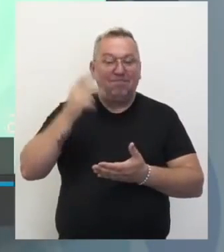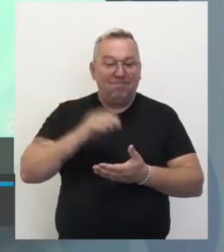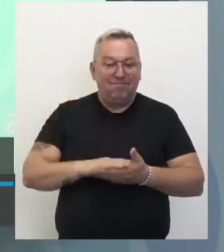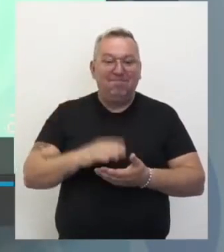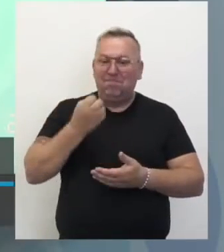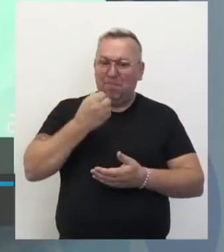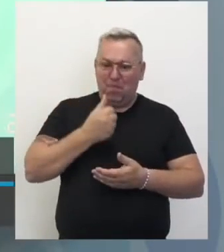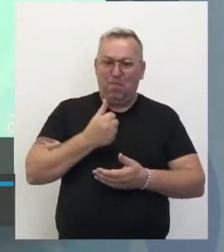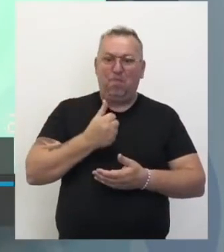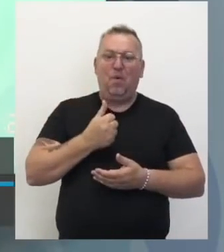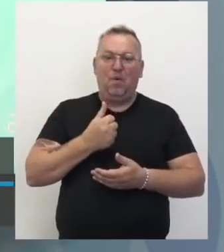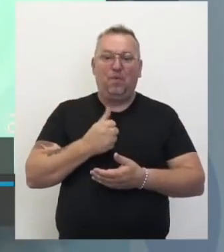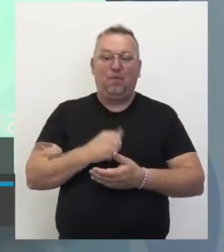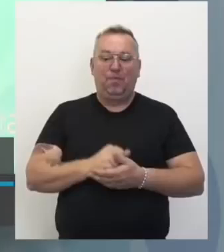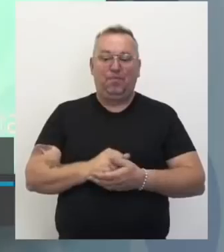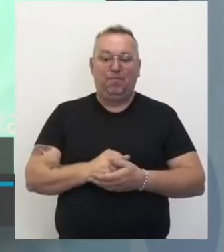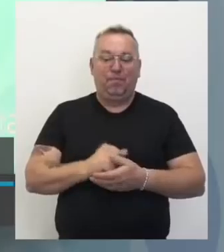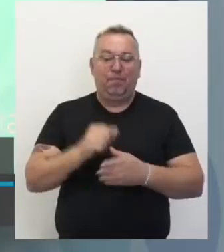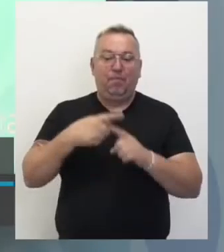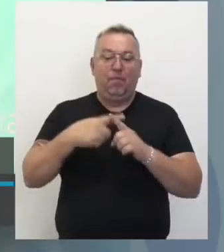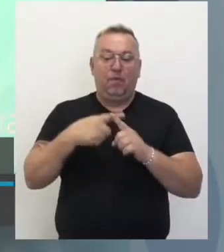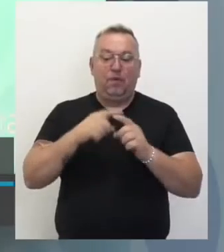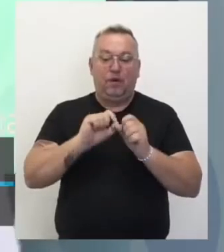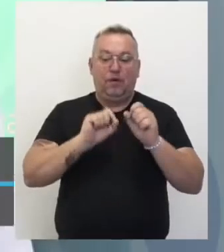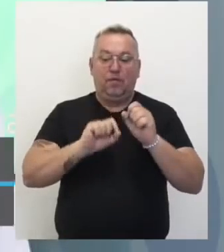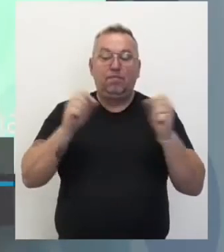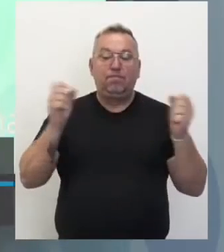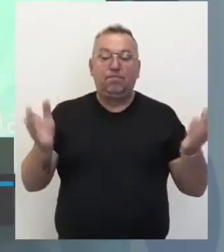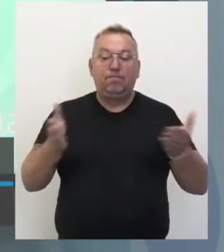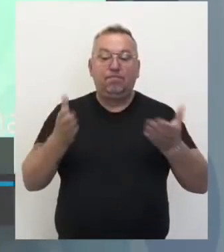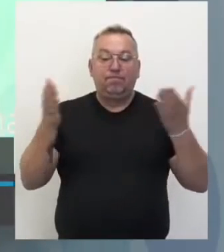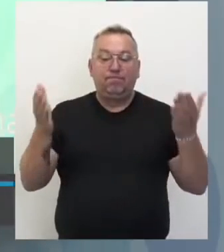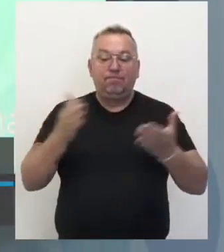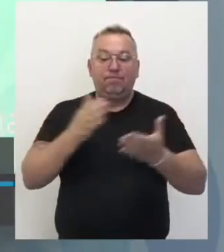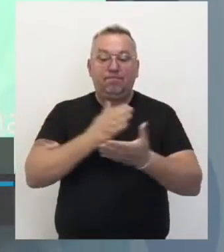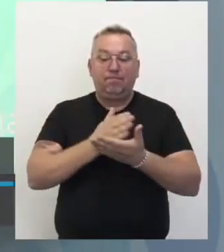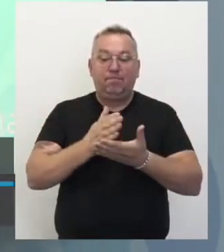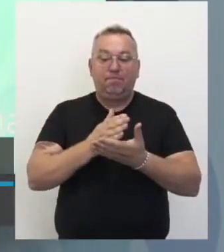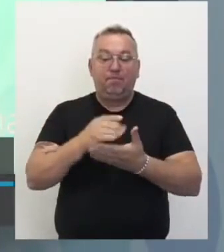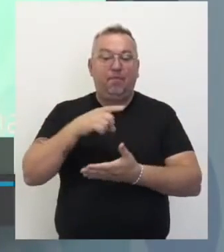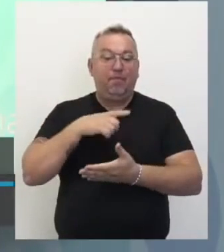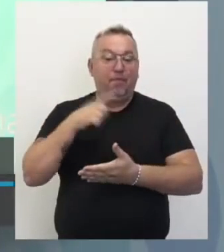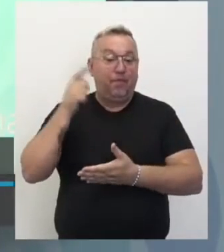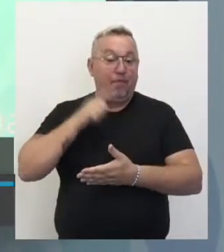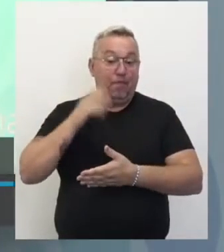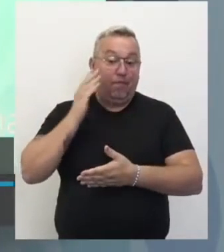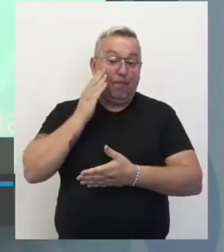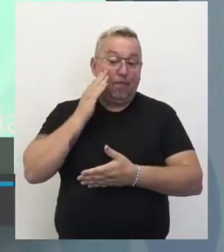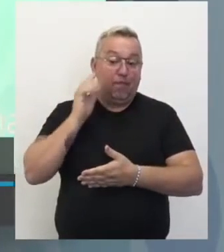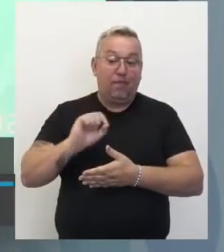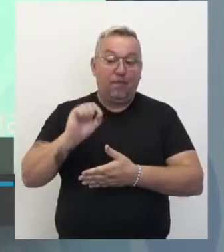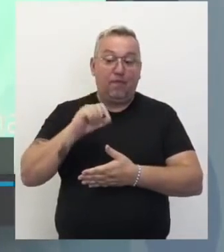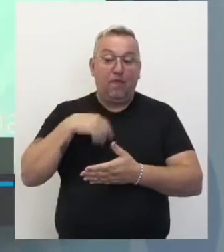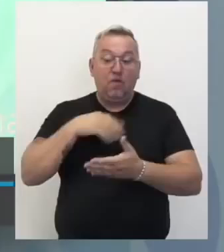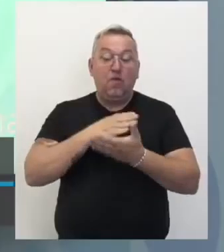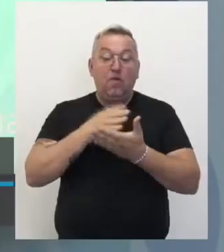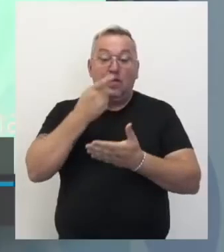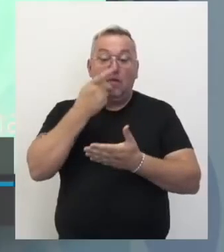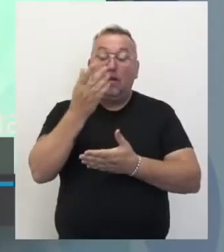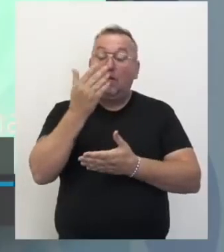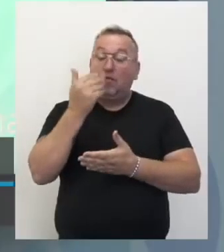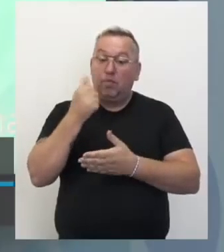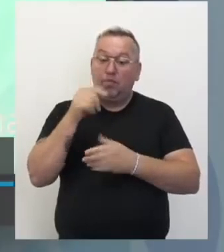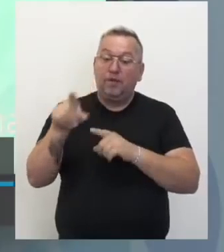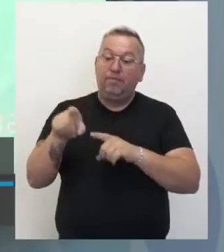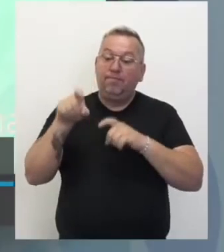é assim, né? Por que eu fiz essa provocação logo aí no início? A gente tem que entender que quando a gente fala de comida caipira